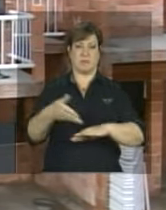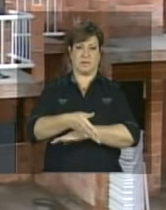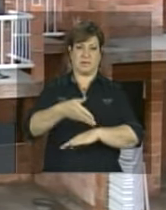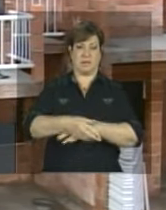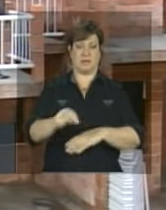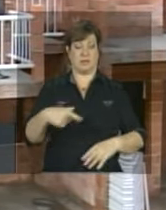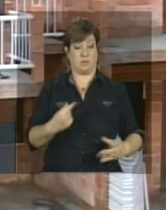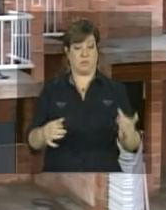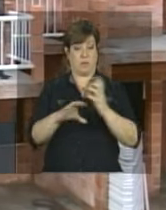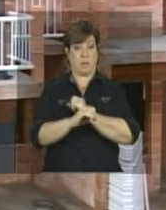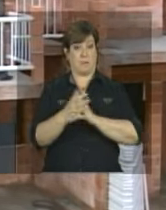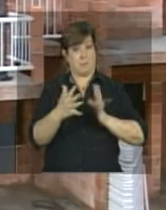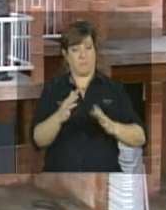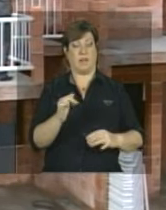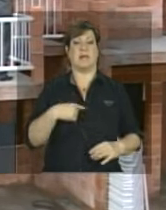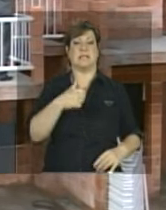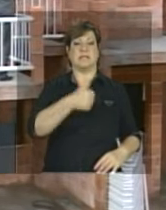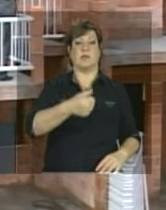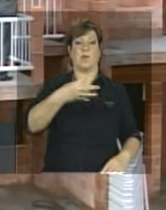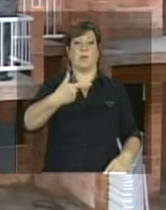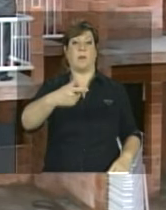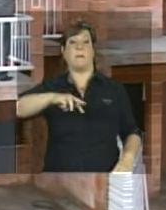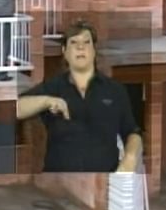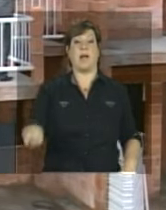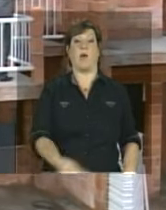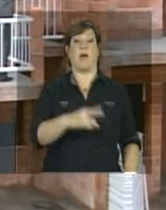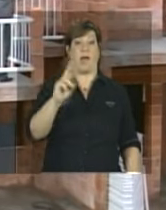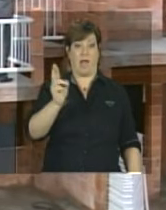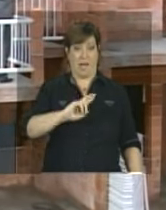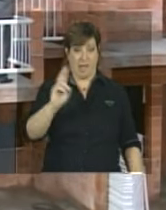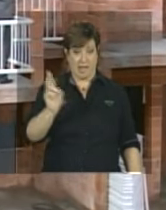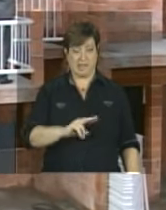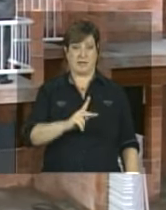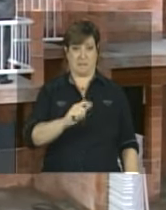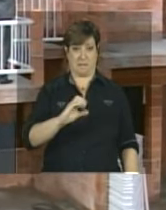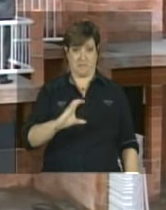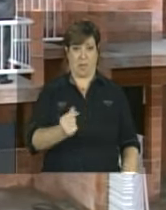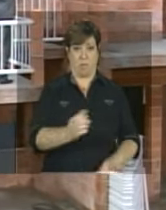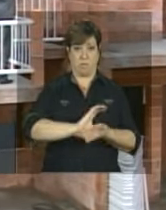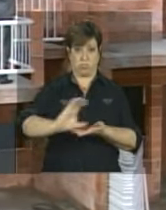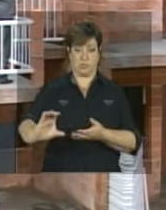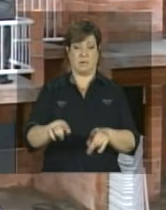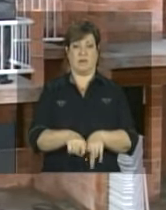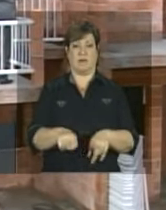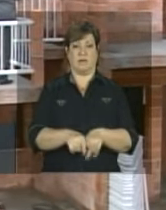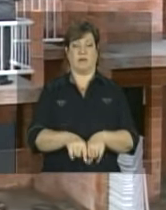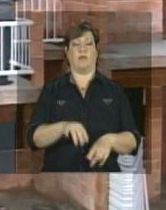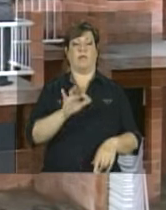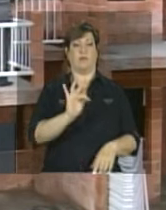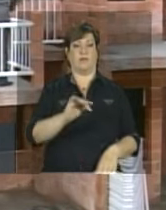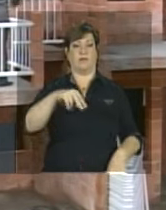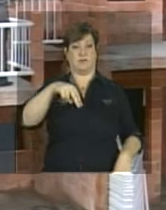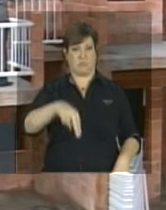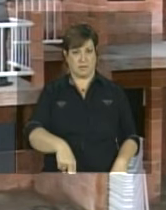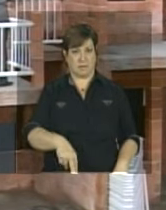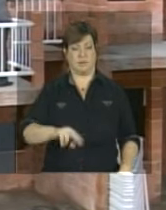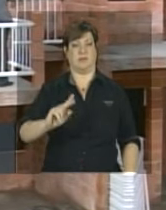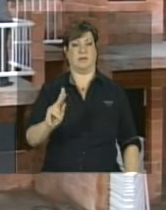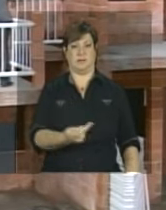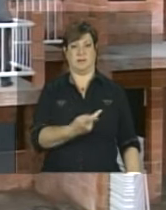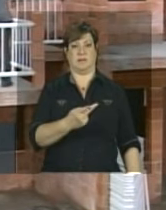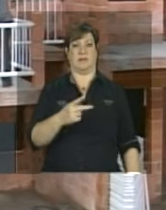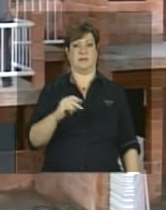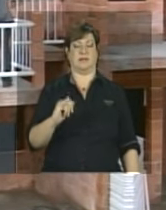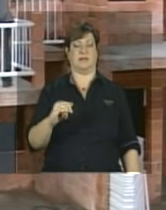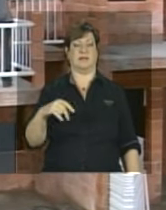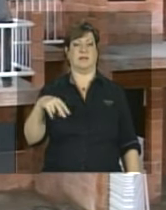investimento previsto é de R$ 142 milhões, vindos do PAC, do Fundo Nacional de Habitação de Interesse Social, e